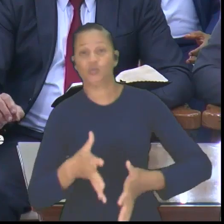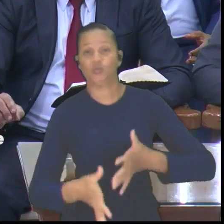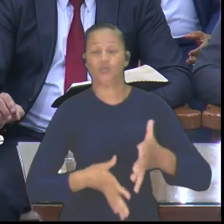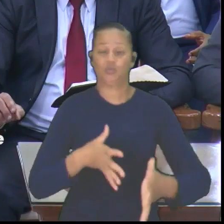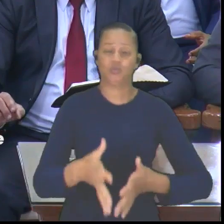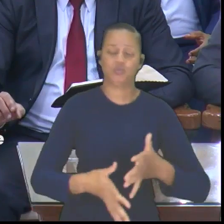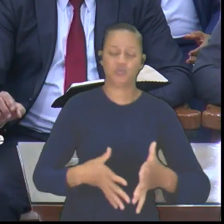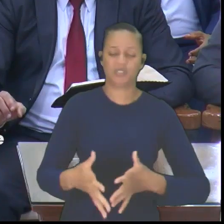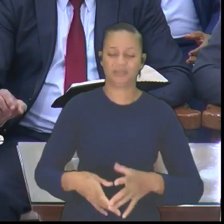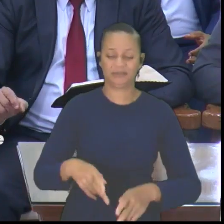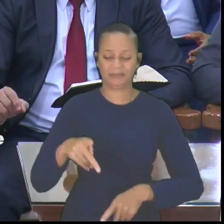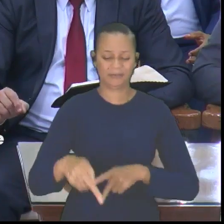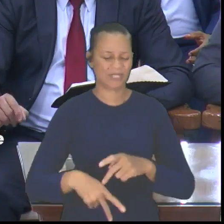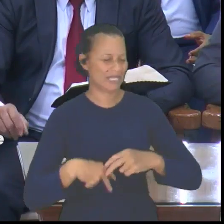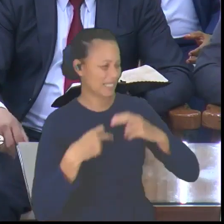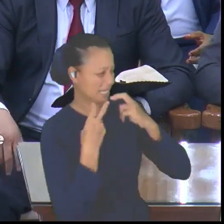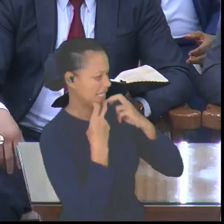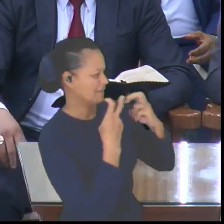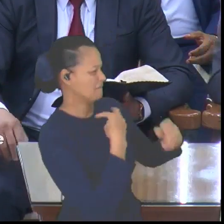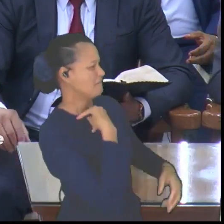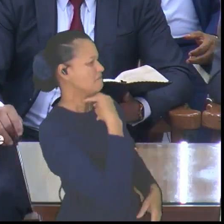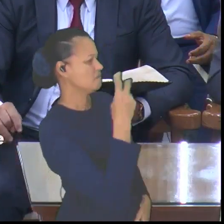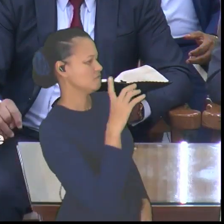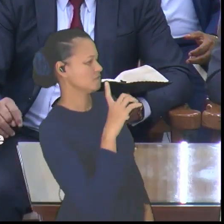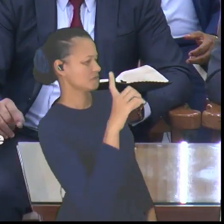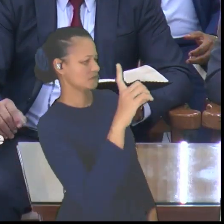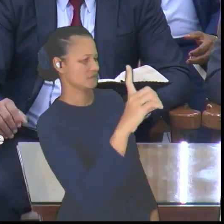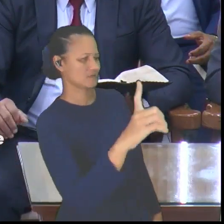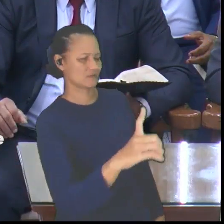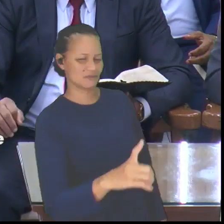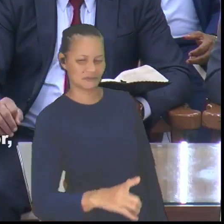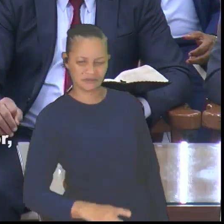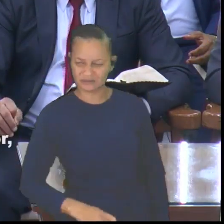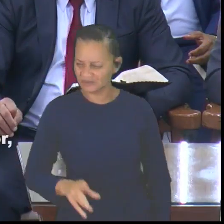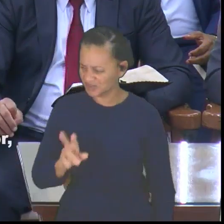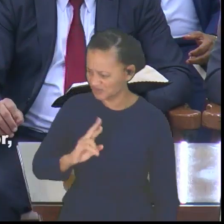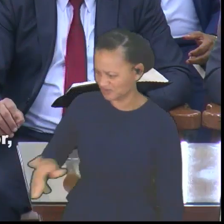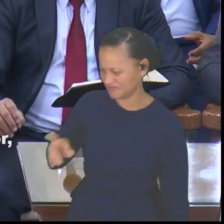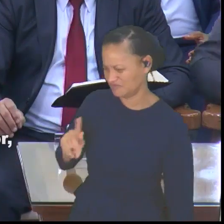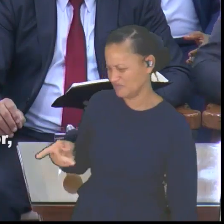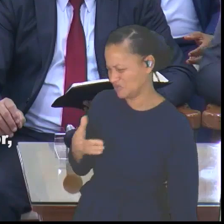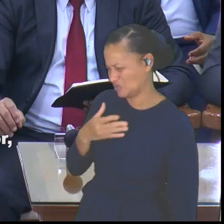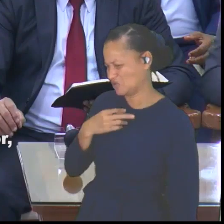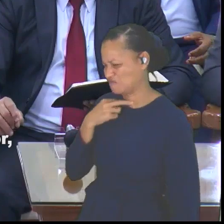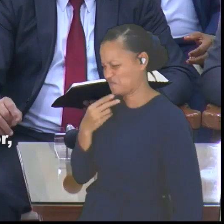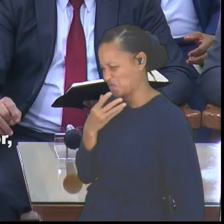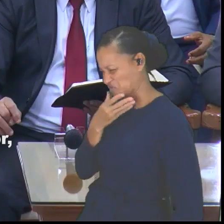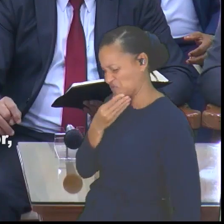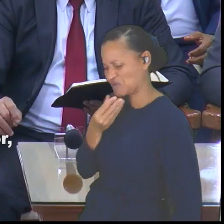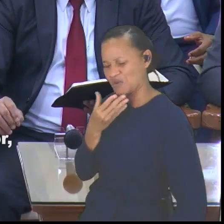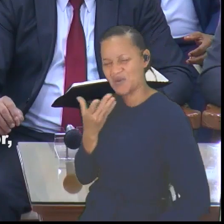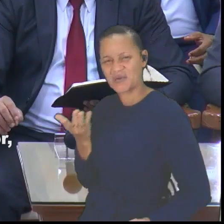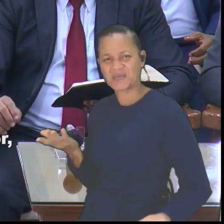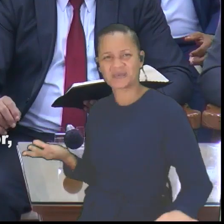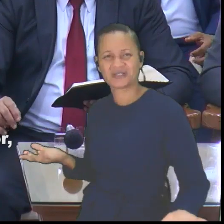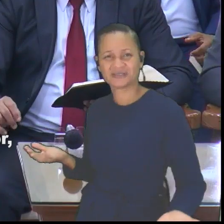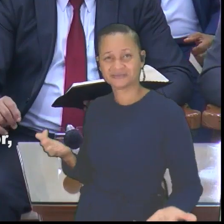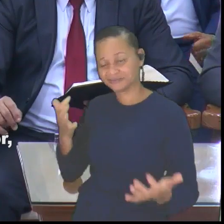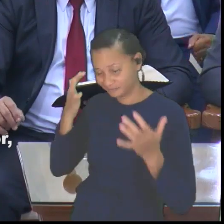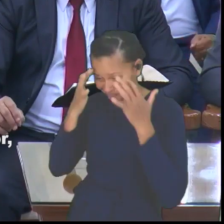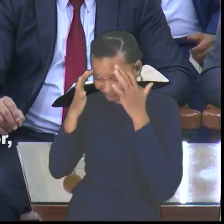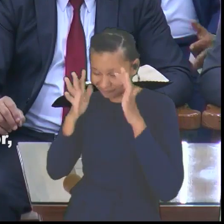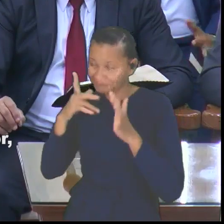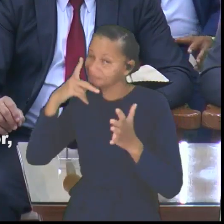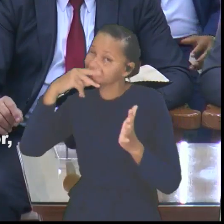povo exclamava, voz de Deus, e não de homens. Aí Jeová disse, eu não sei se foi o